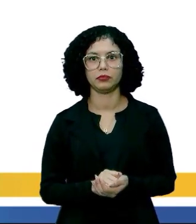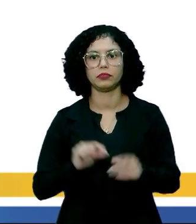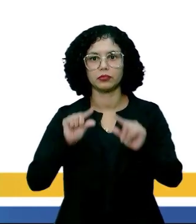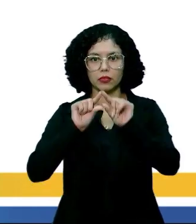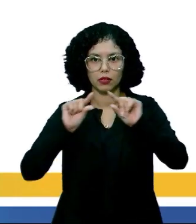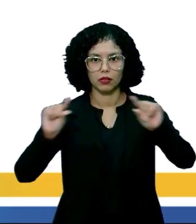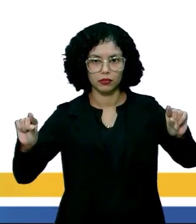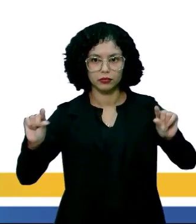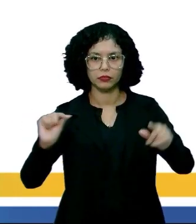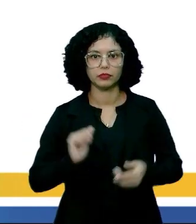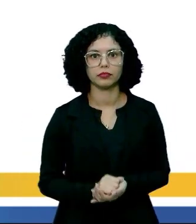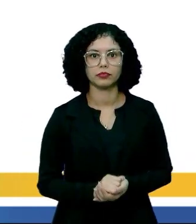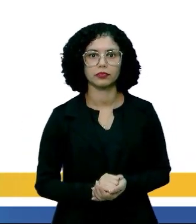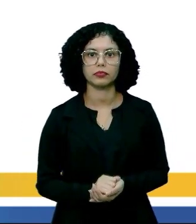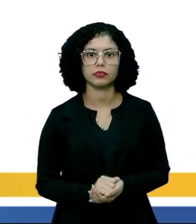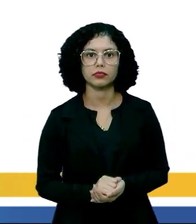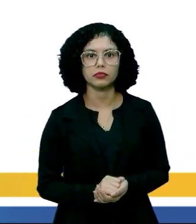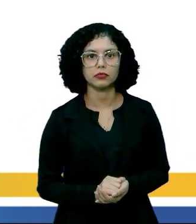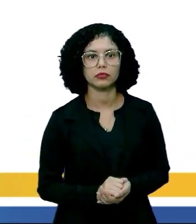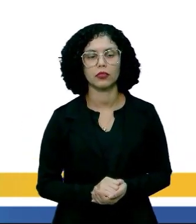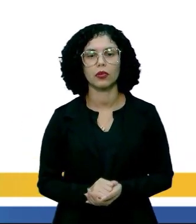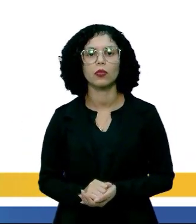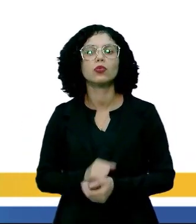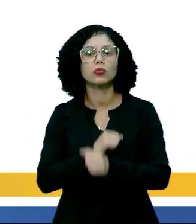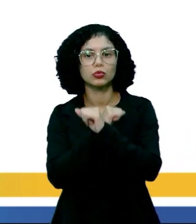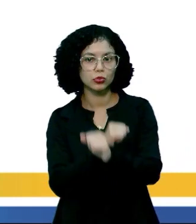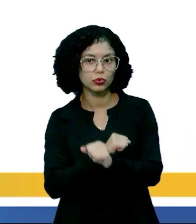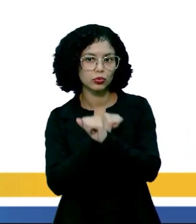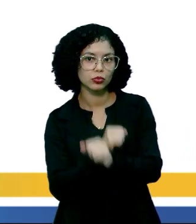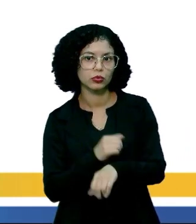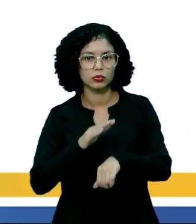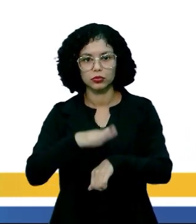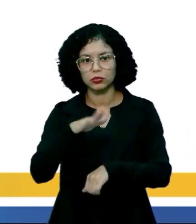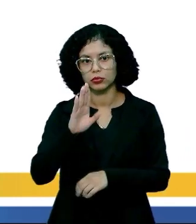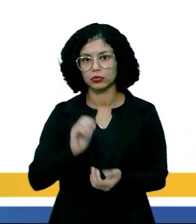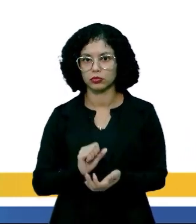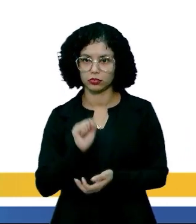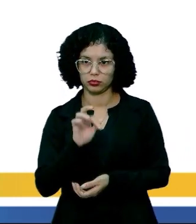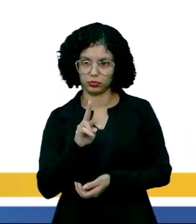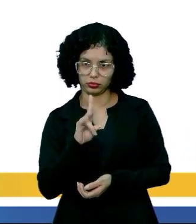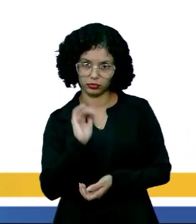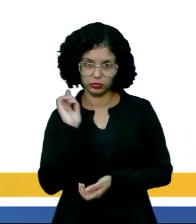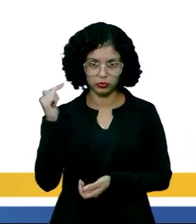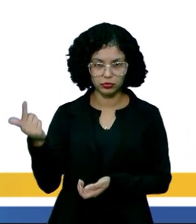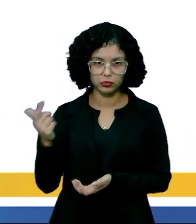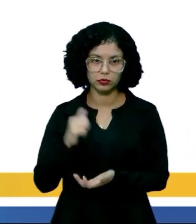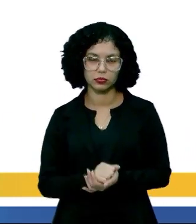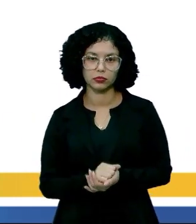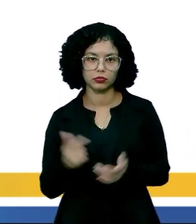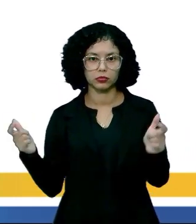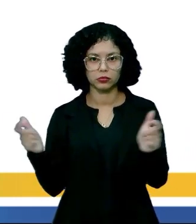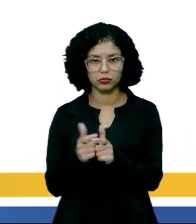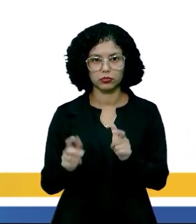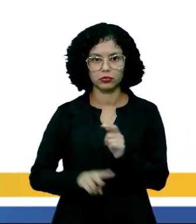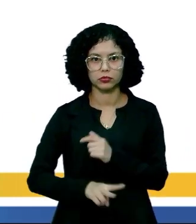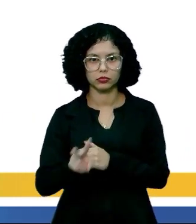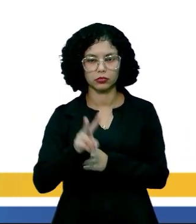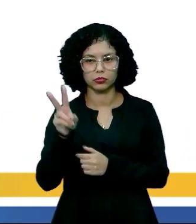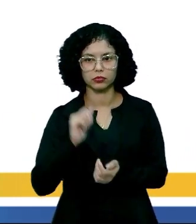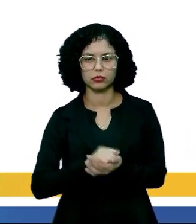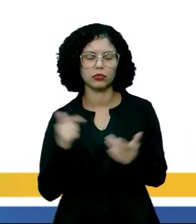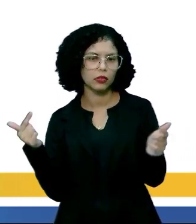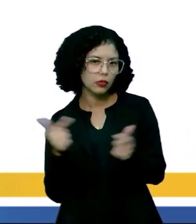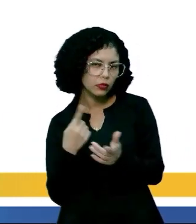como o próprio texto disse. Alguns escravos, eles tinham mais status do que outros. Aqueles de menor valor